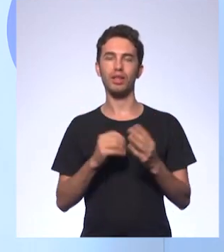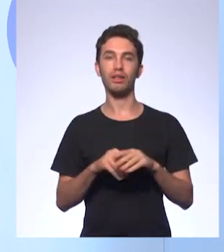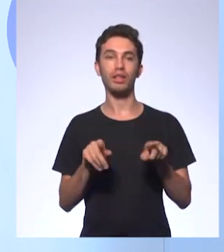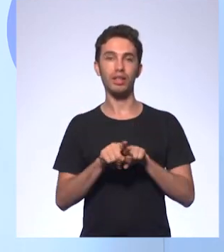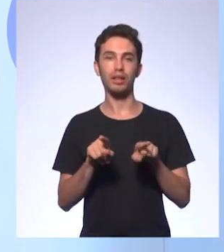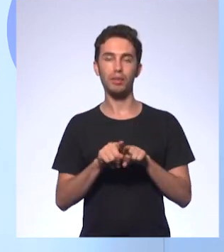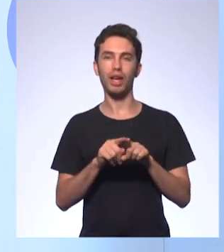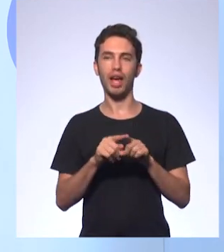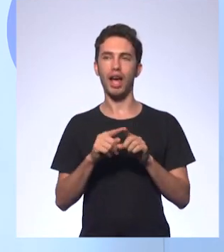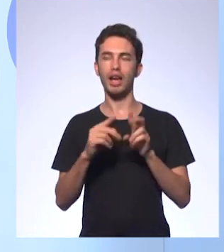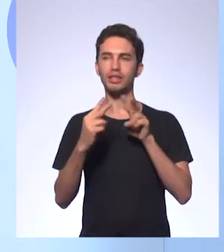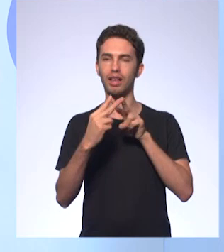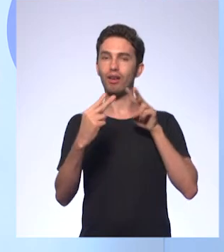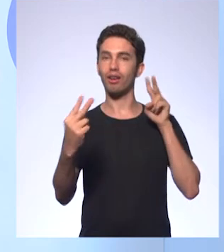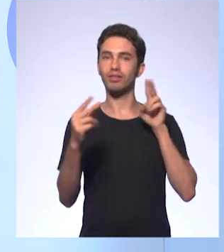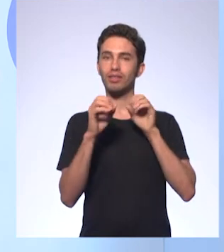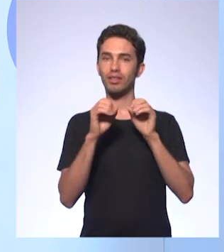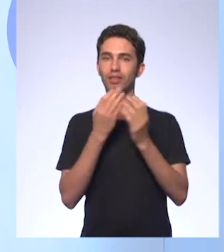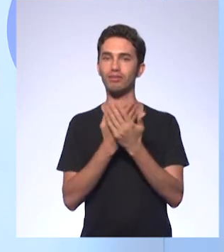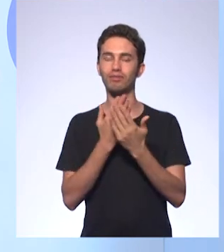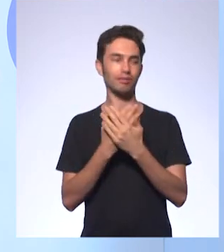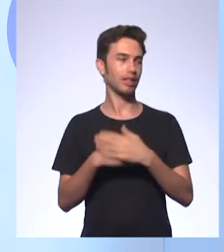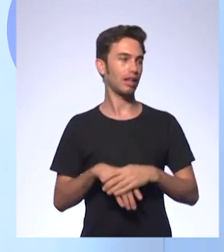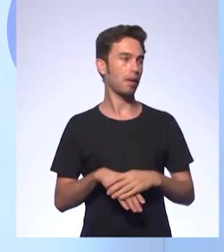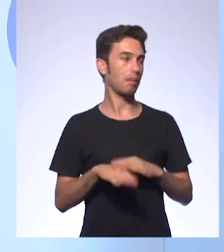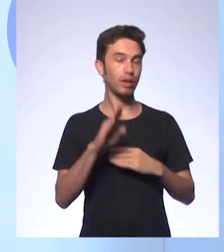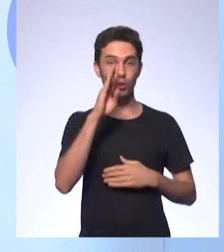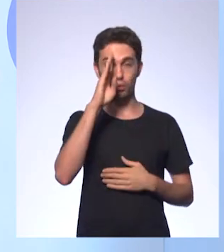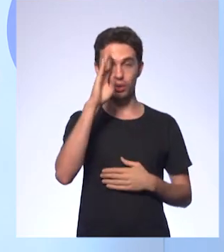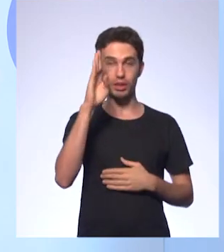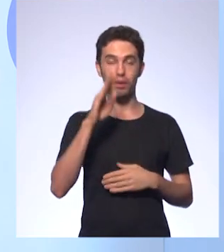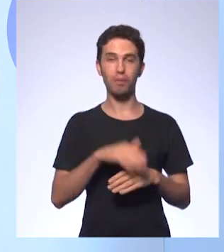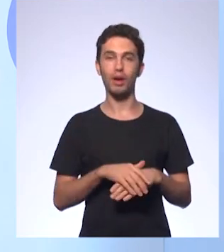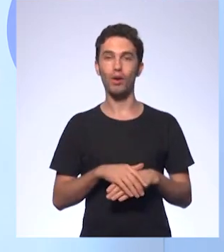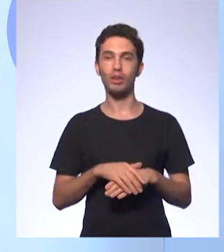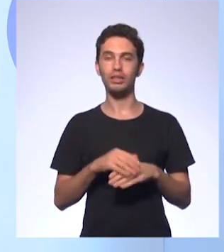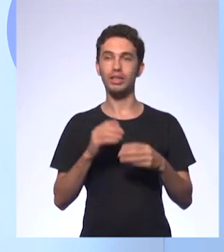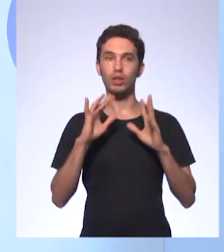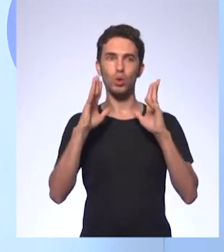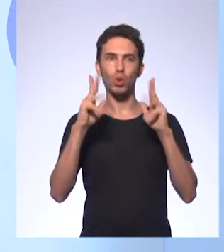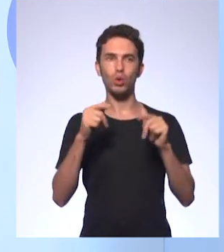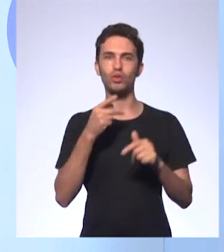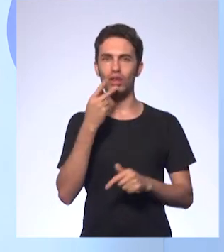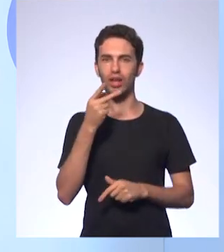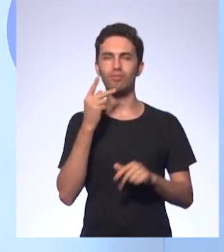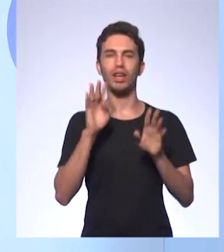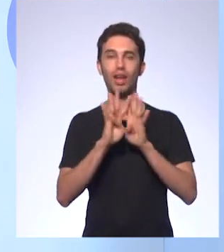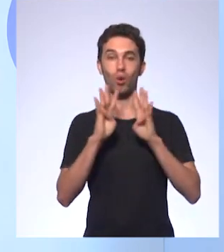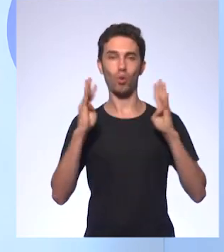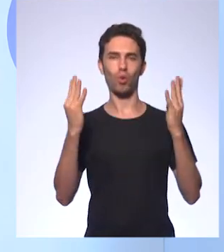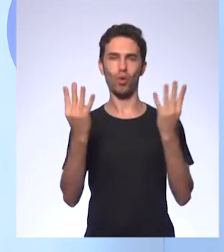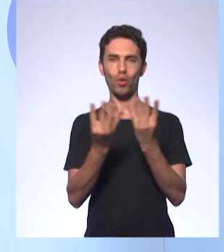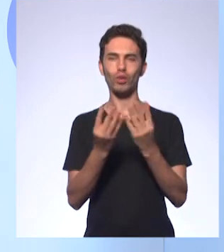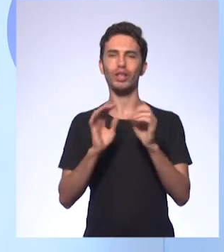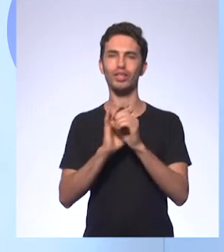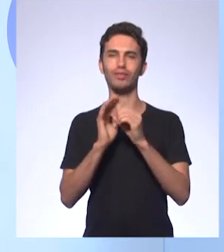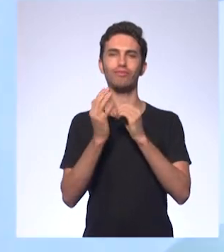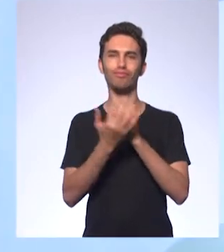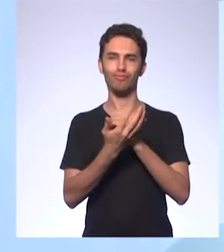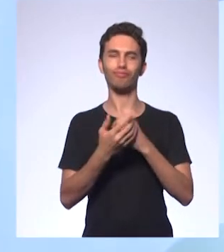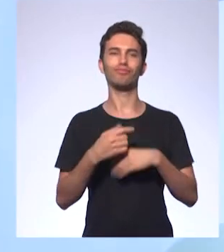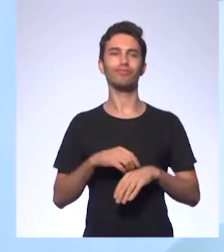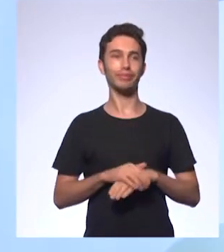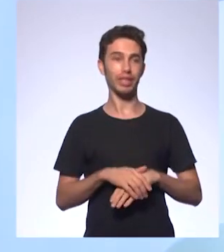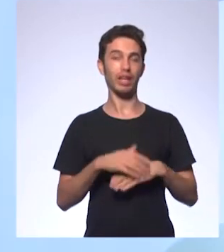aulas remotas, né, que começaram também, mas o assunto mais importante que todos estão citando é a Covid e a pandemia, infelizmente. É a Covid, né, a